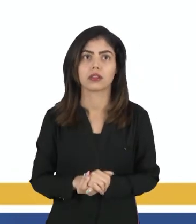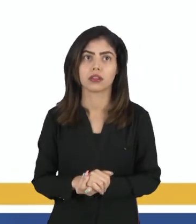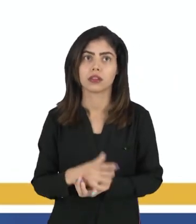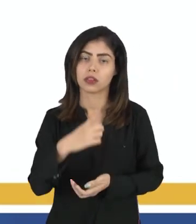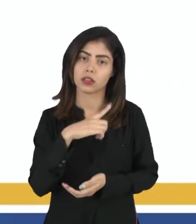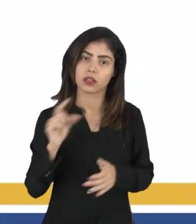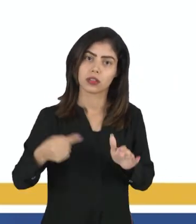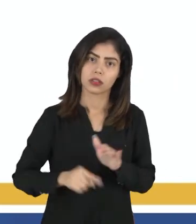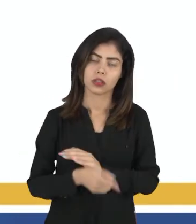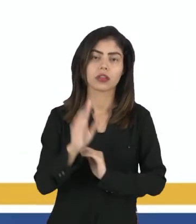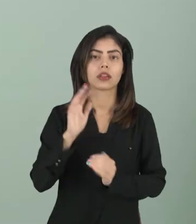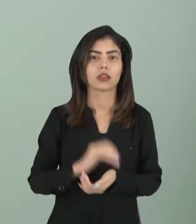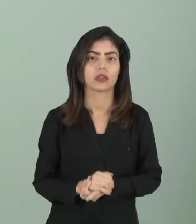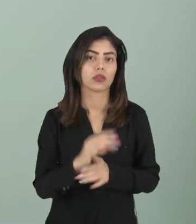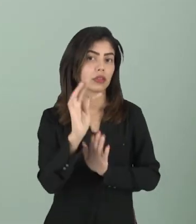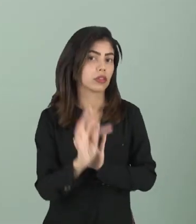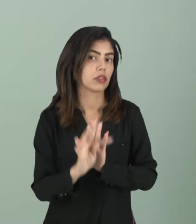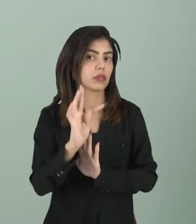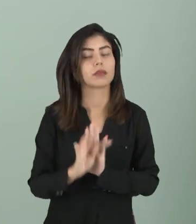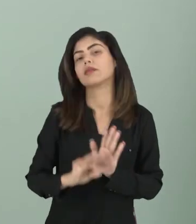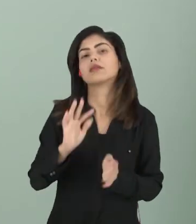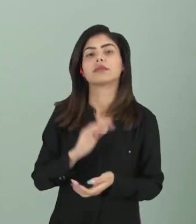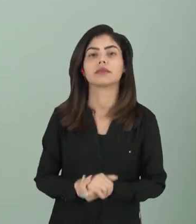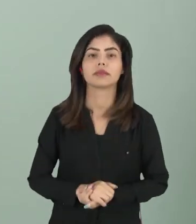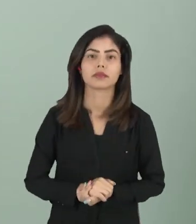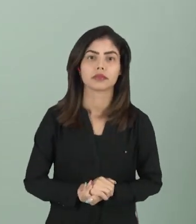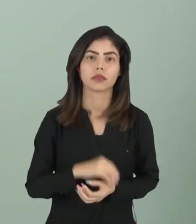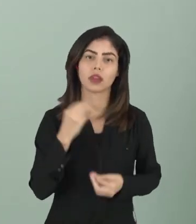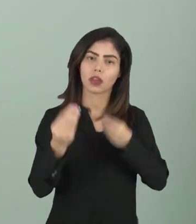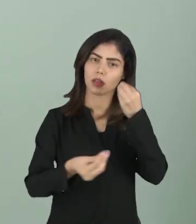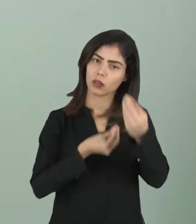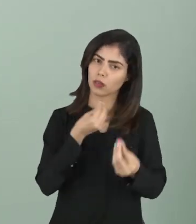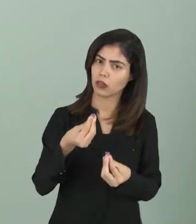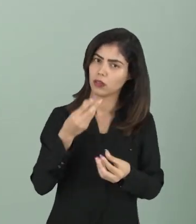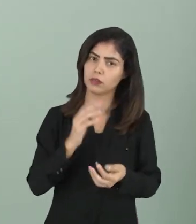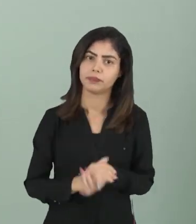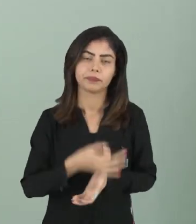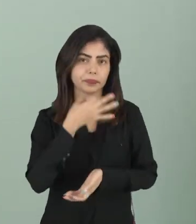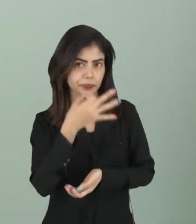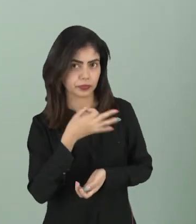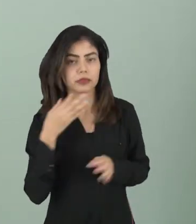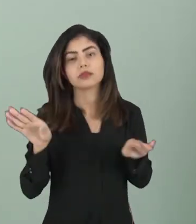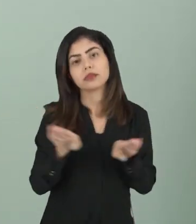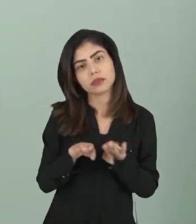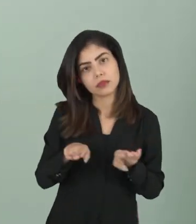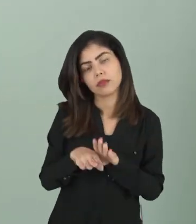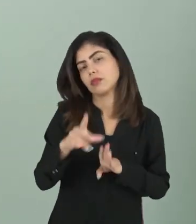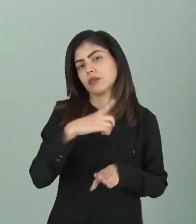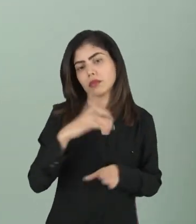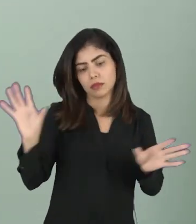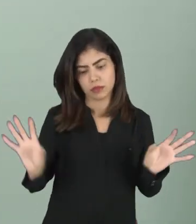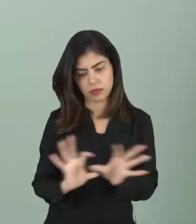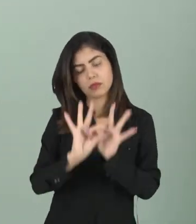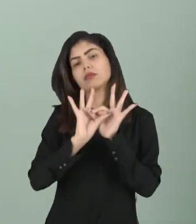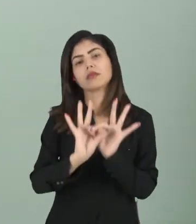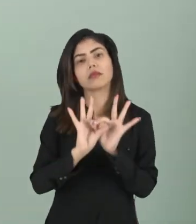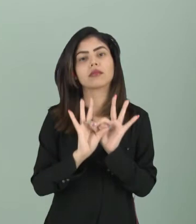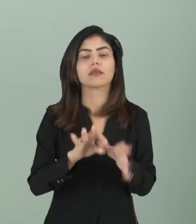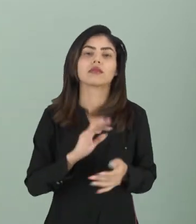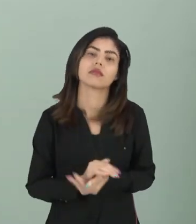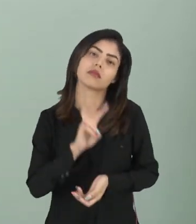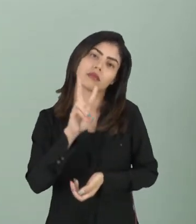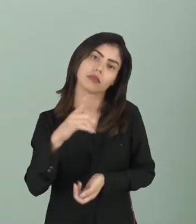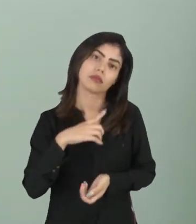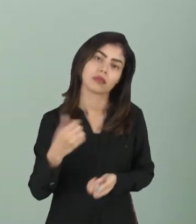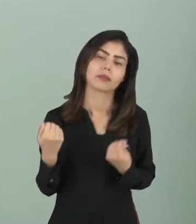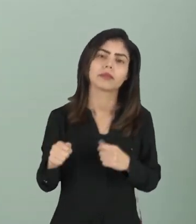distintos parágrafos de um texto, ou seja, como forma de dar a sua opinião, também temos os conectores, né? Que